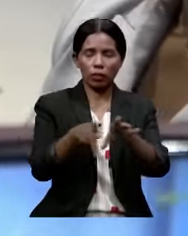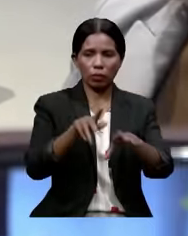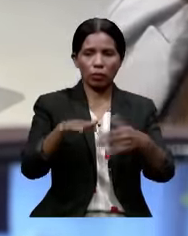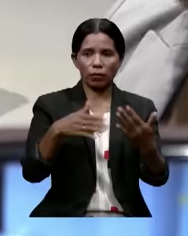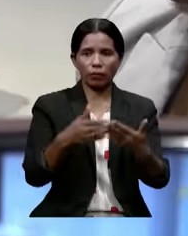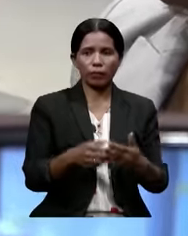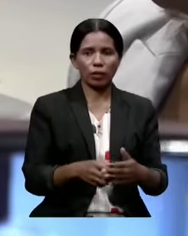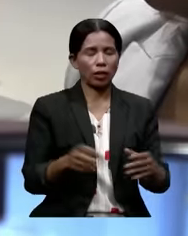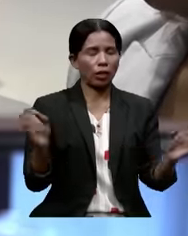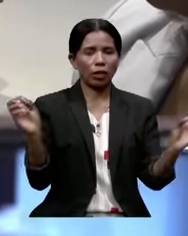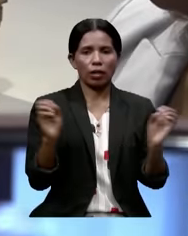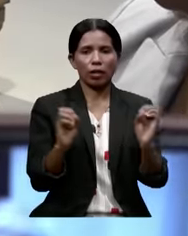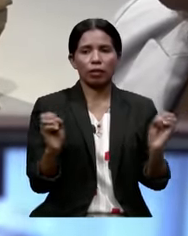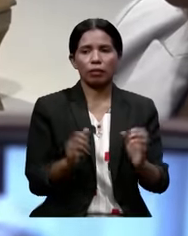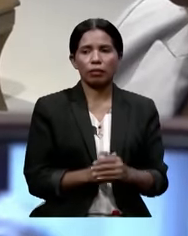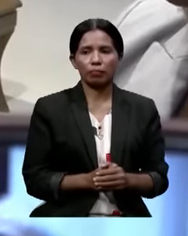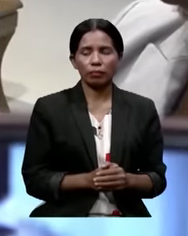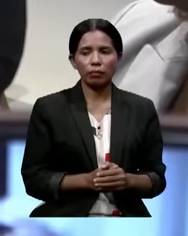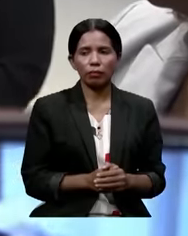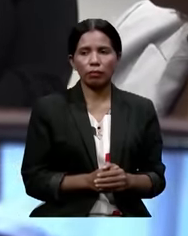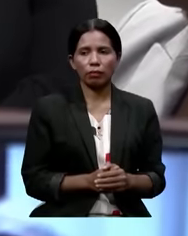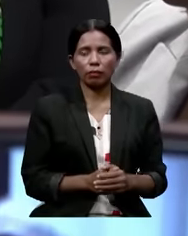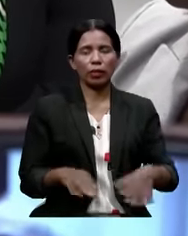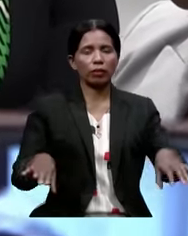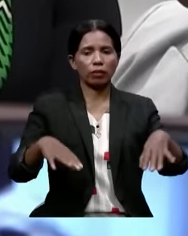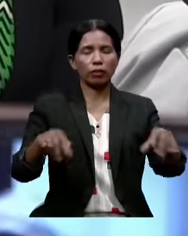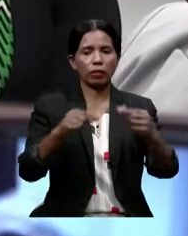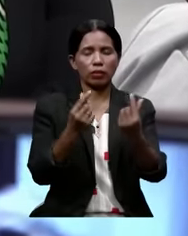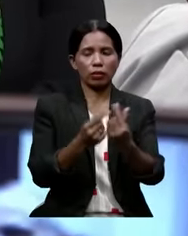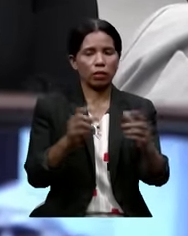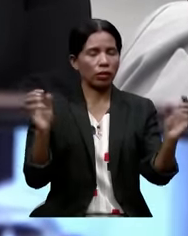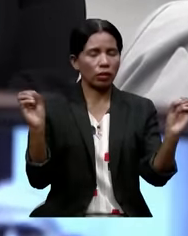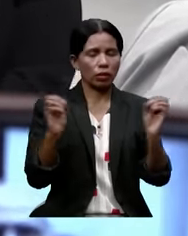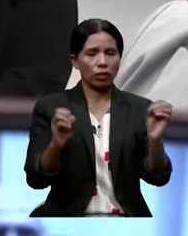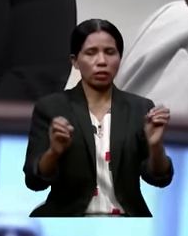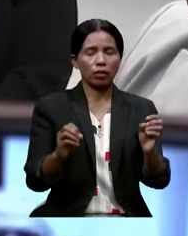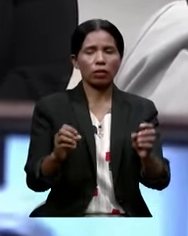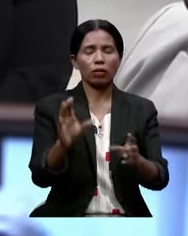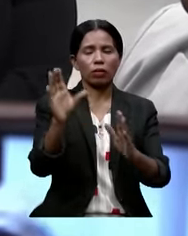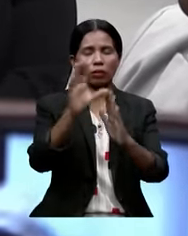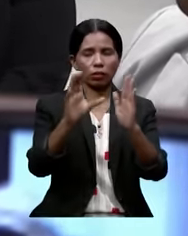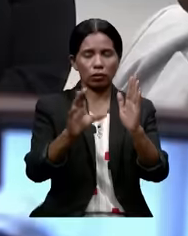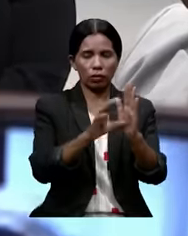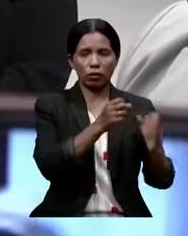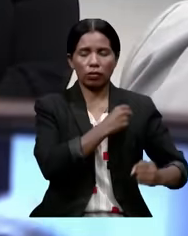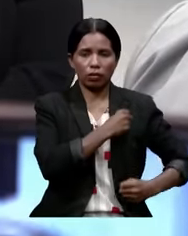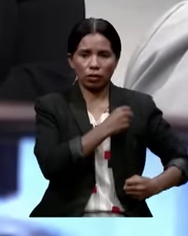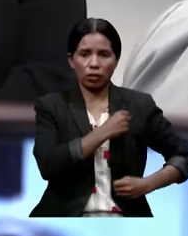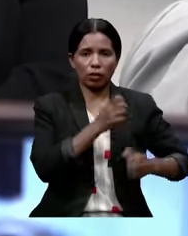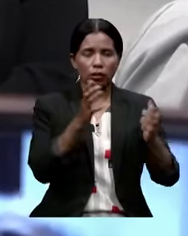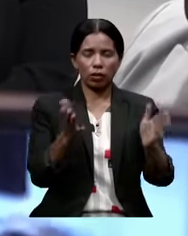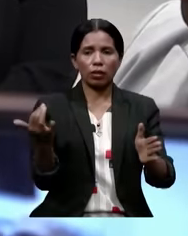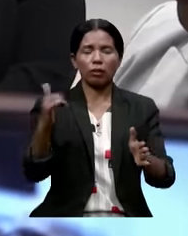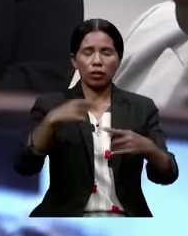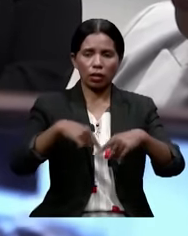nem é nós. É o serviço e equipa. A equipa também não é nosso papel constitucional de Forças Armadas, né? Quer